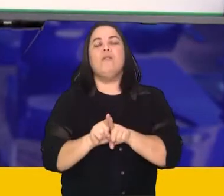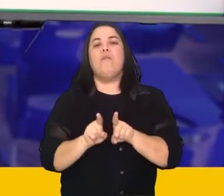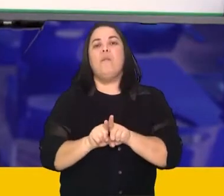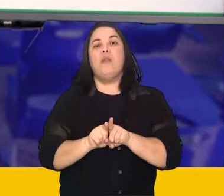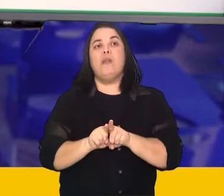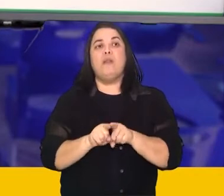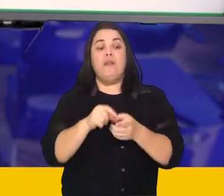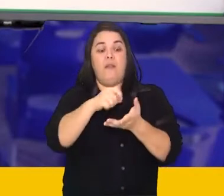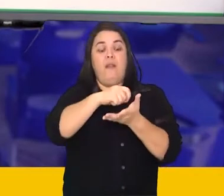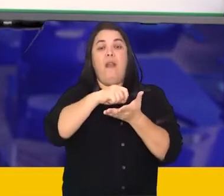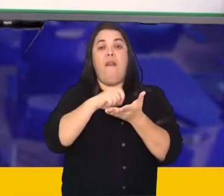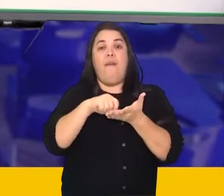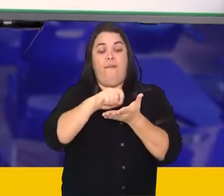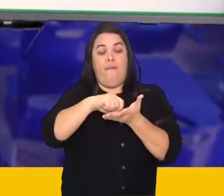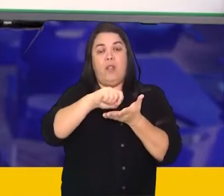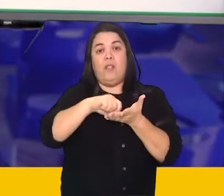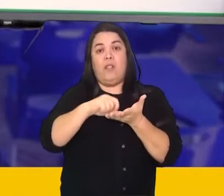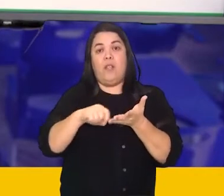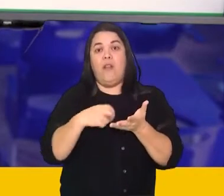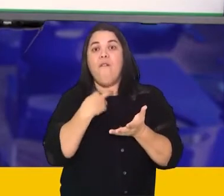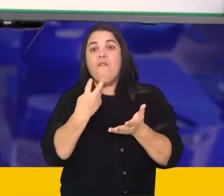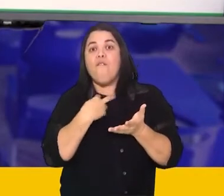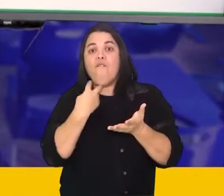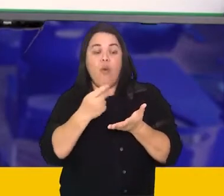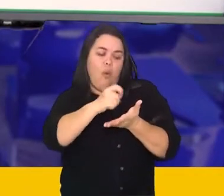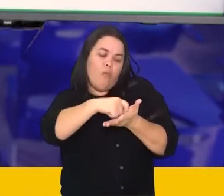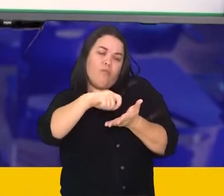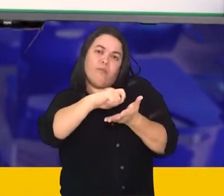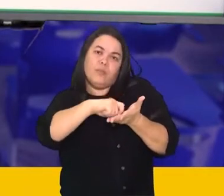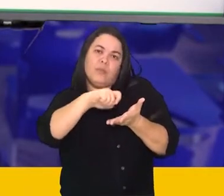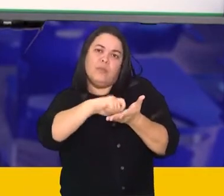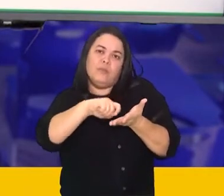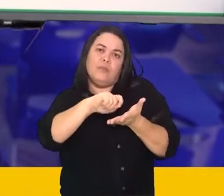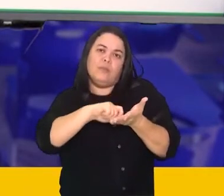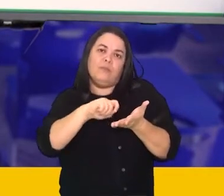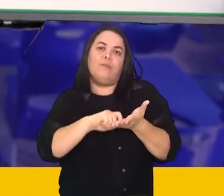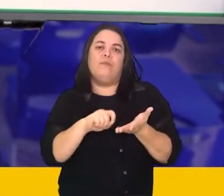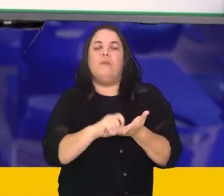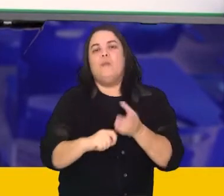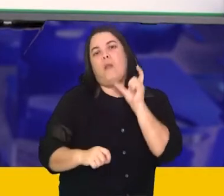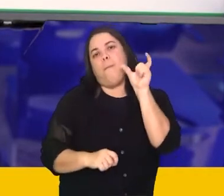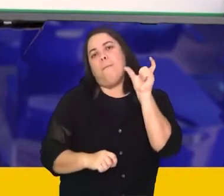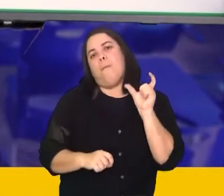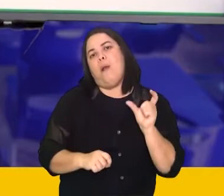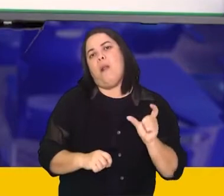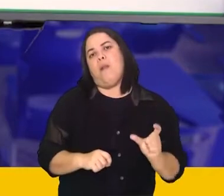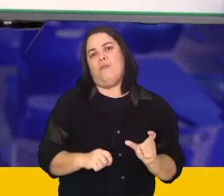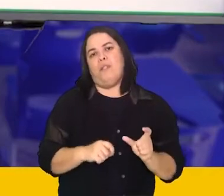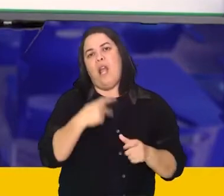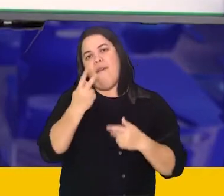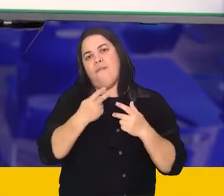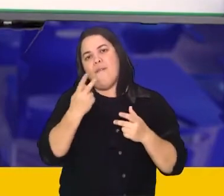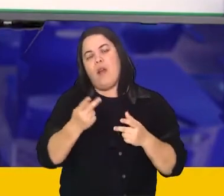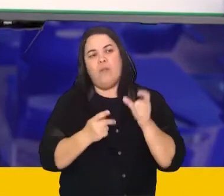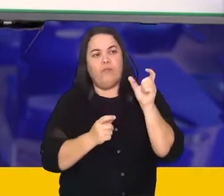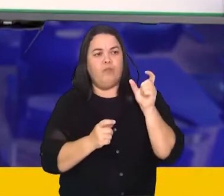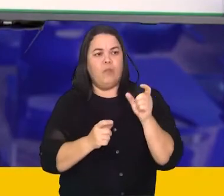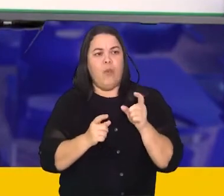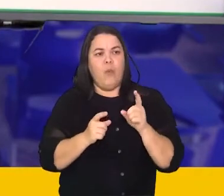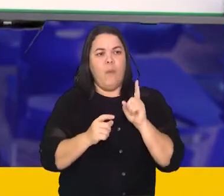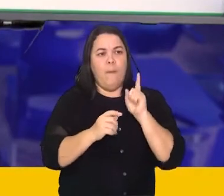a verbal, através do texto, através das falas das personagens nos balões. Vejam